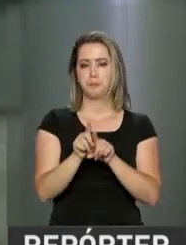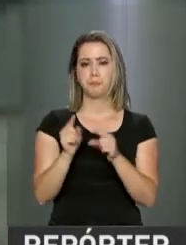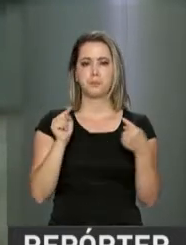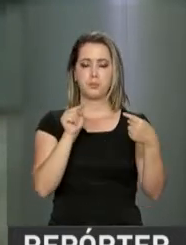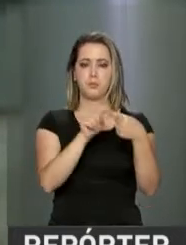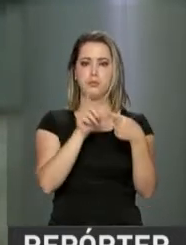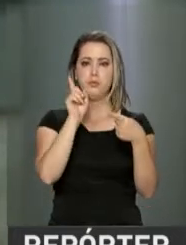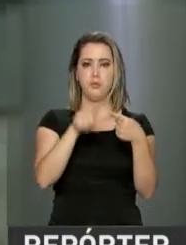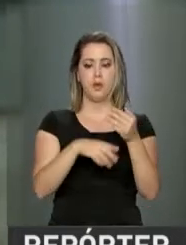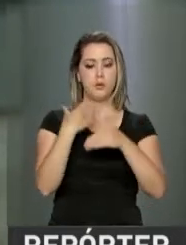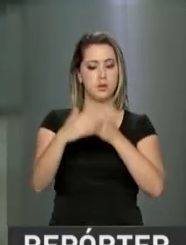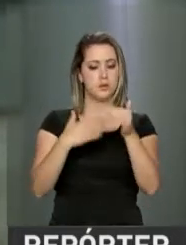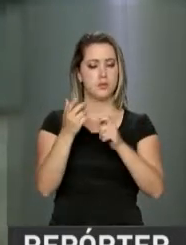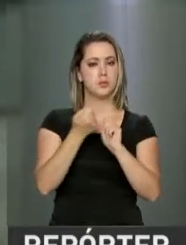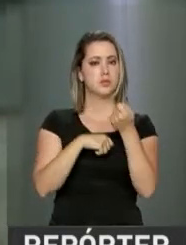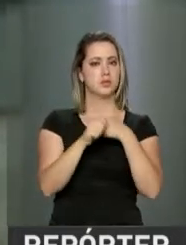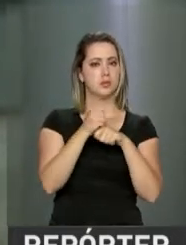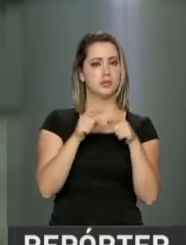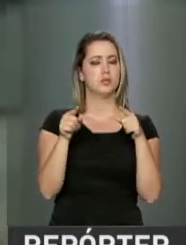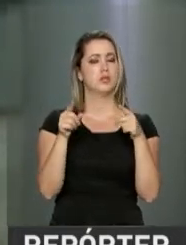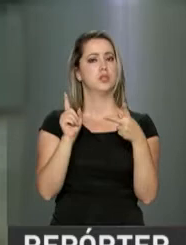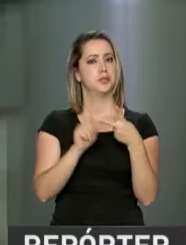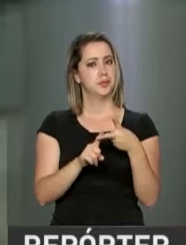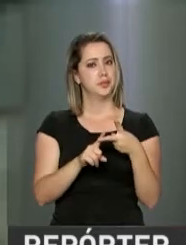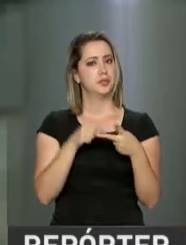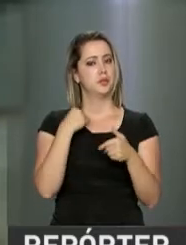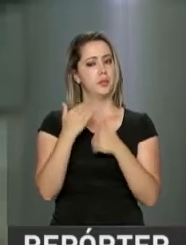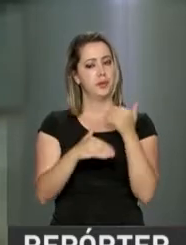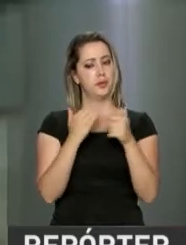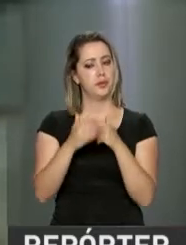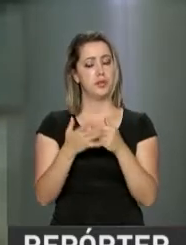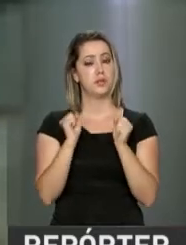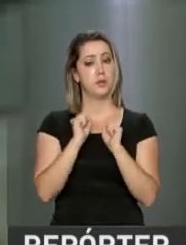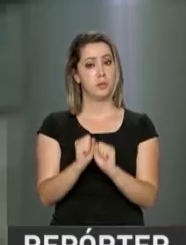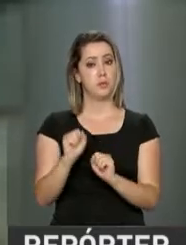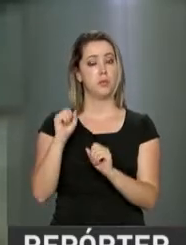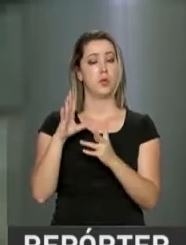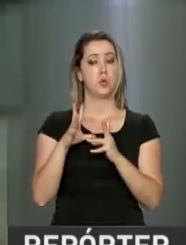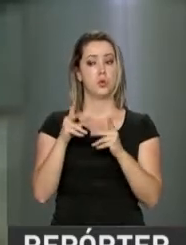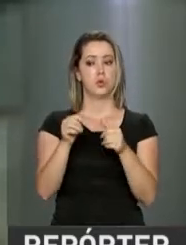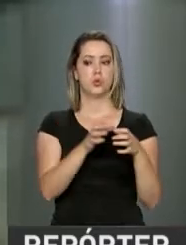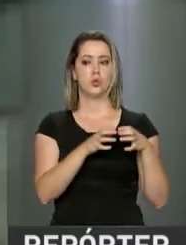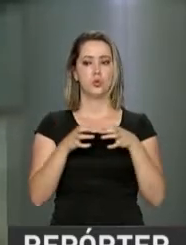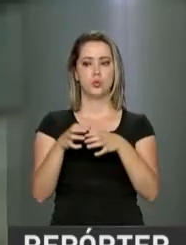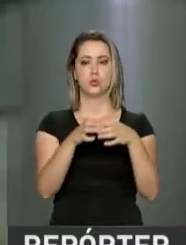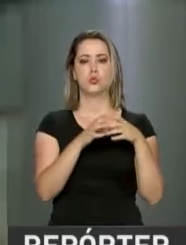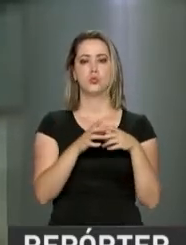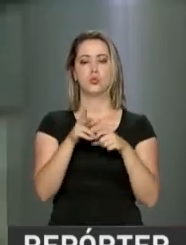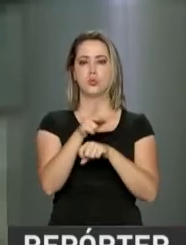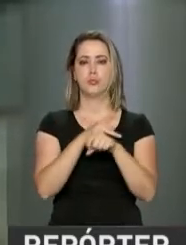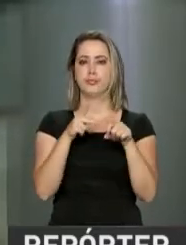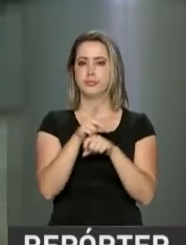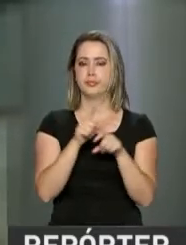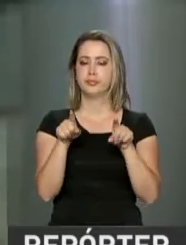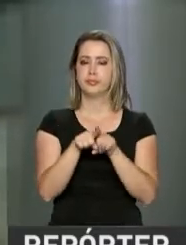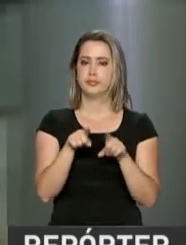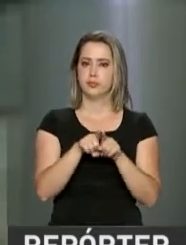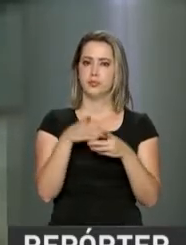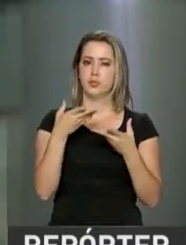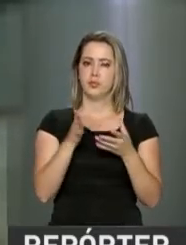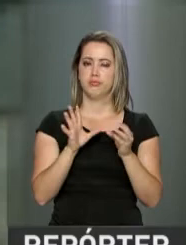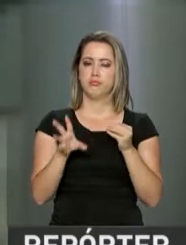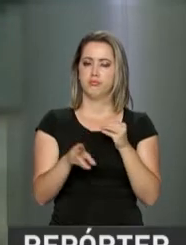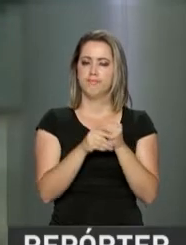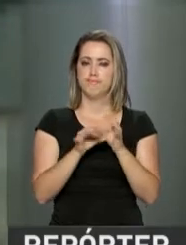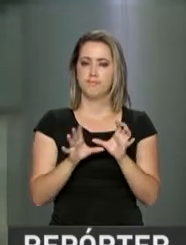o desenvolvimento econômico e um desenvolvimento sustentável de todos os seus países membros. E os países, no contexto